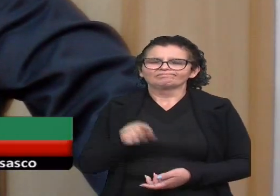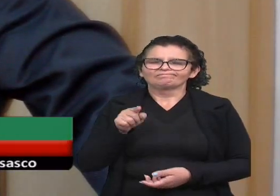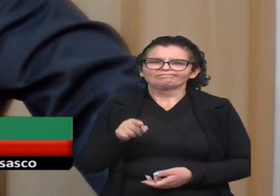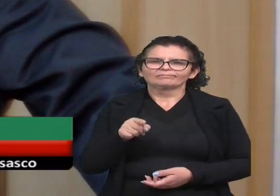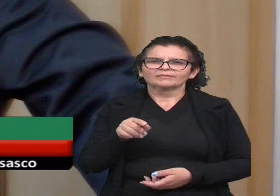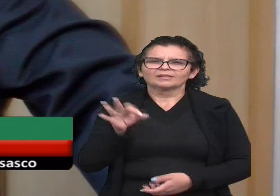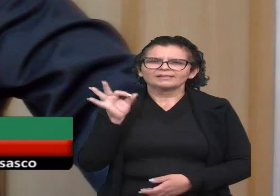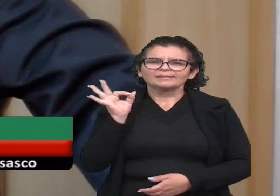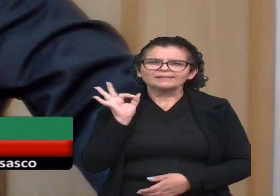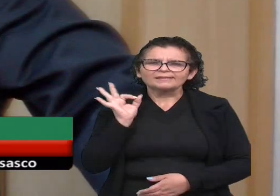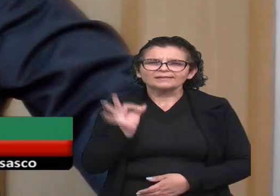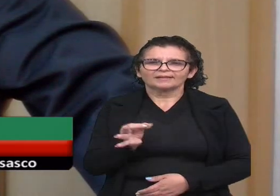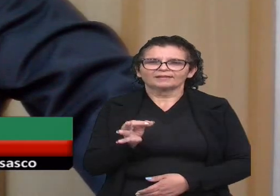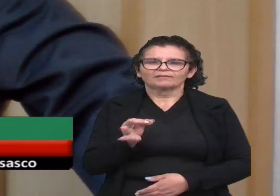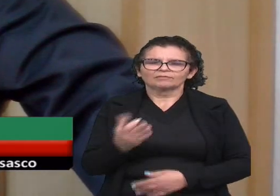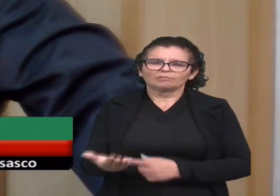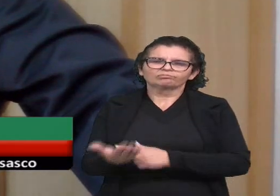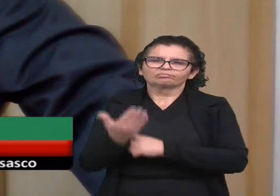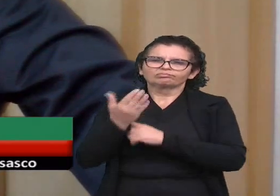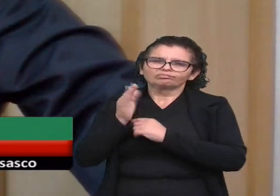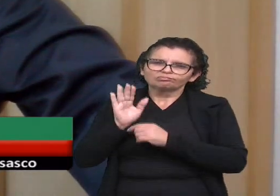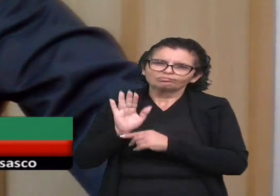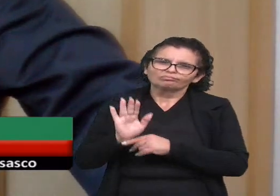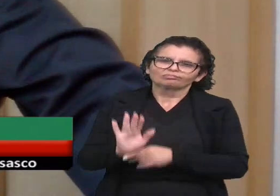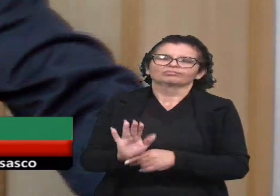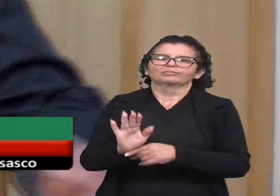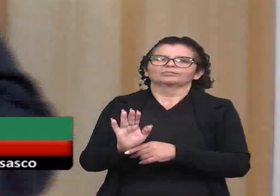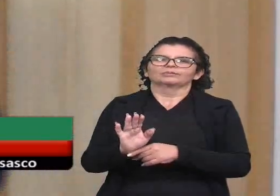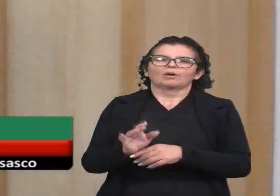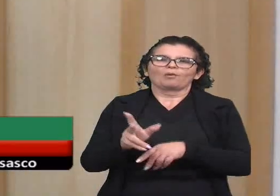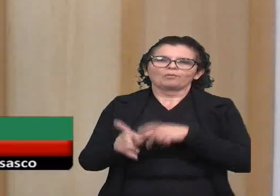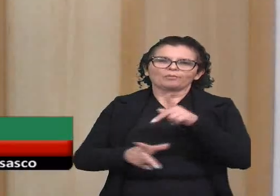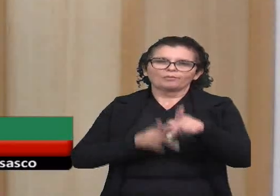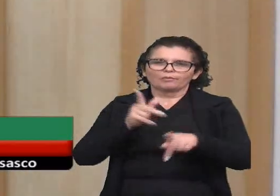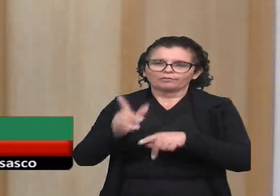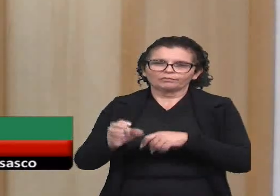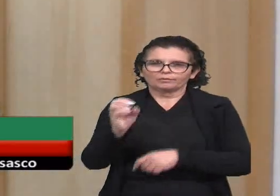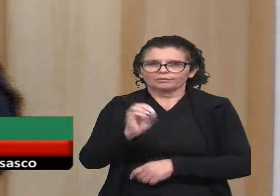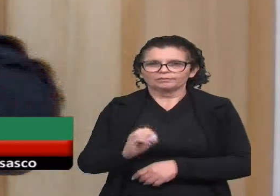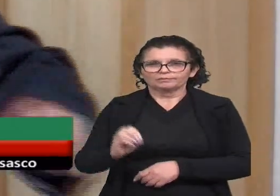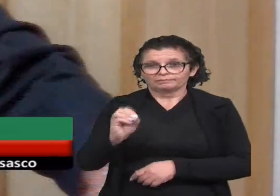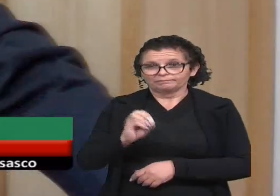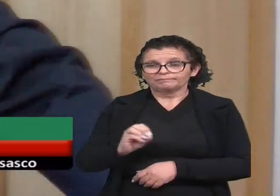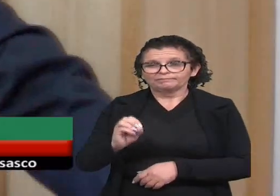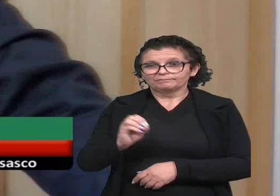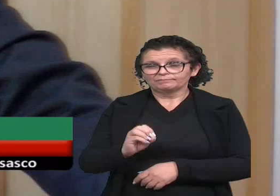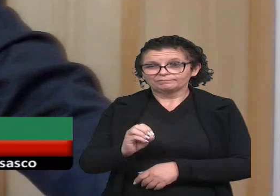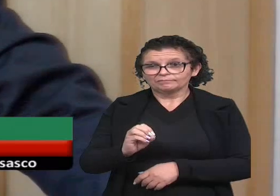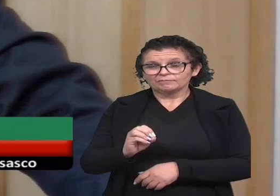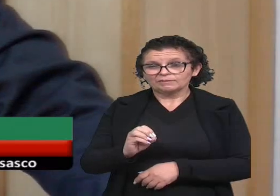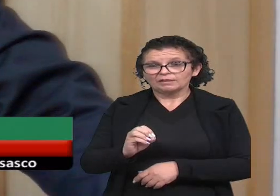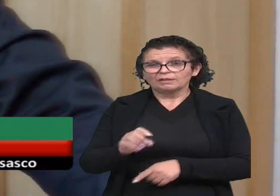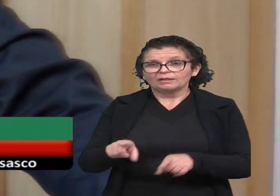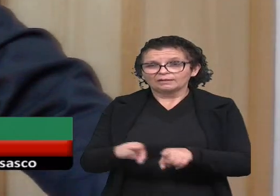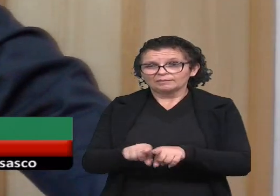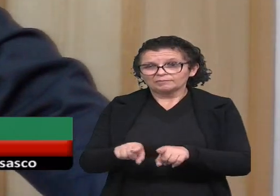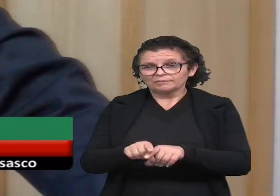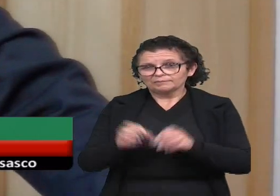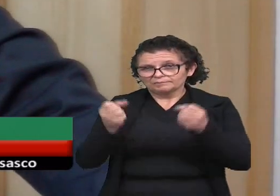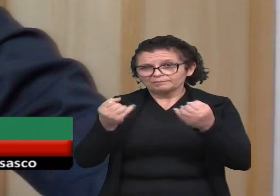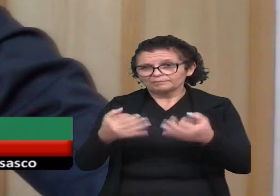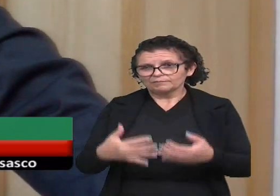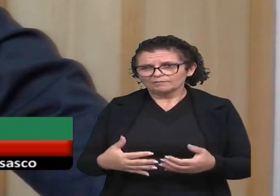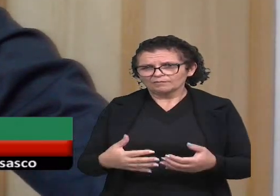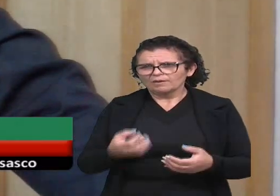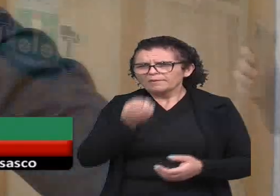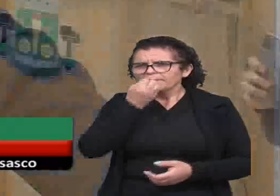você contribuiu muito com a população osasquense aqui. Dizer que foi